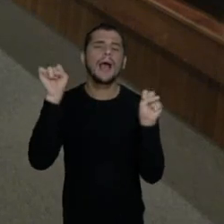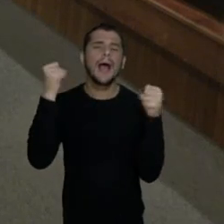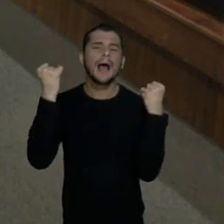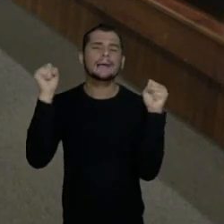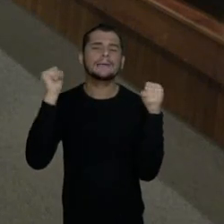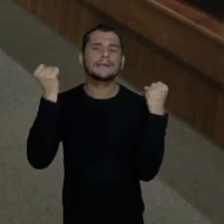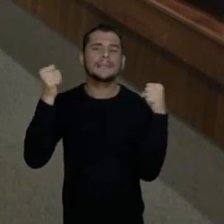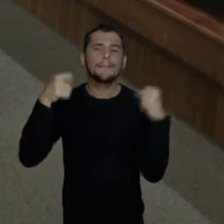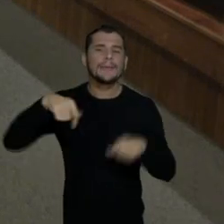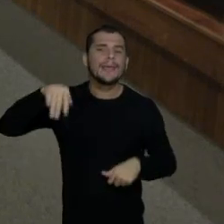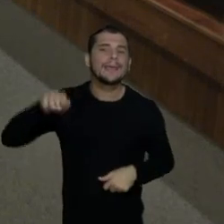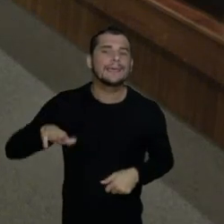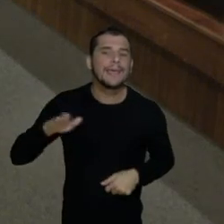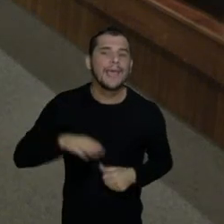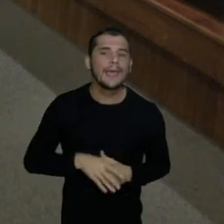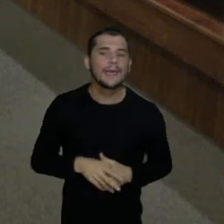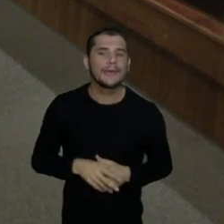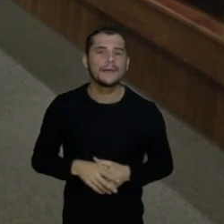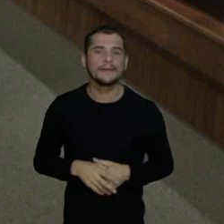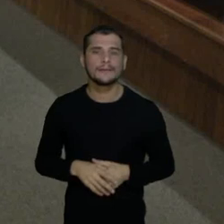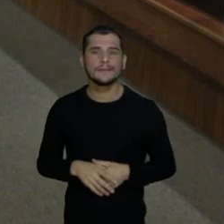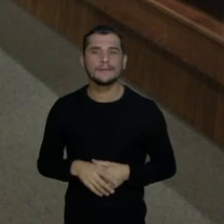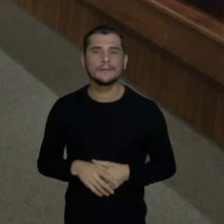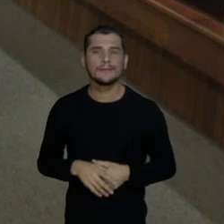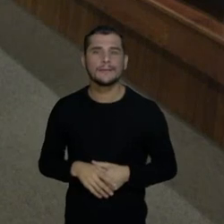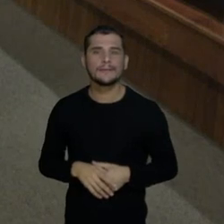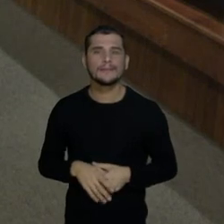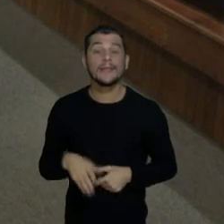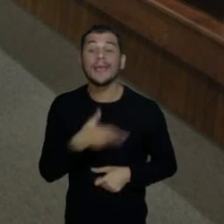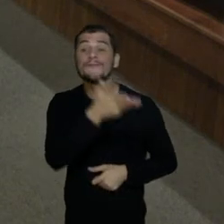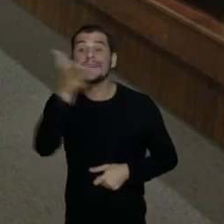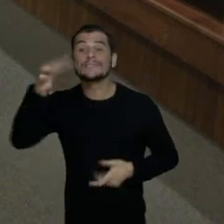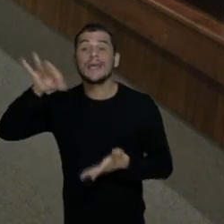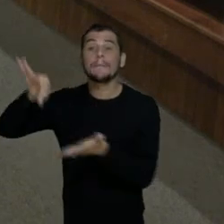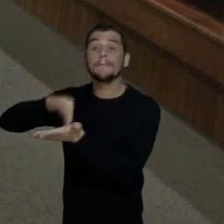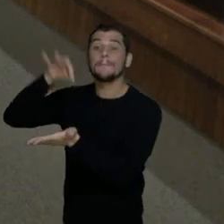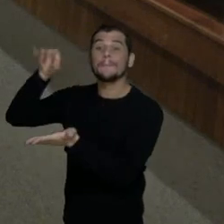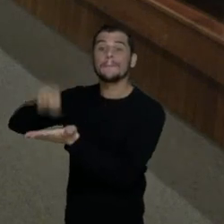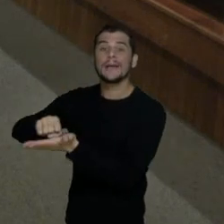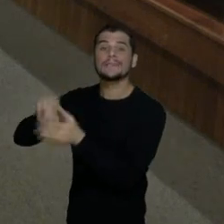as mãos são tímidas né no academia quem se matriculou na academia